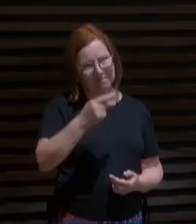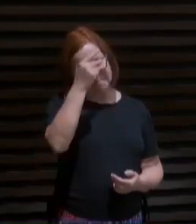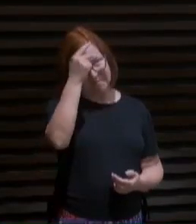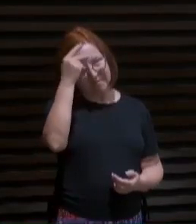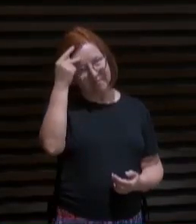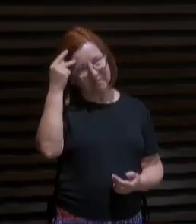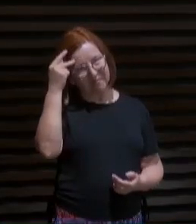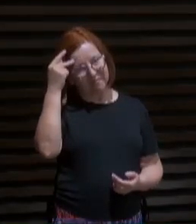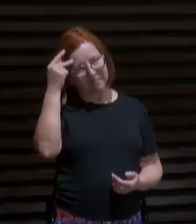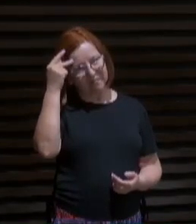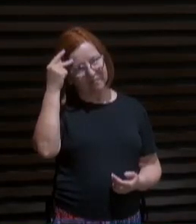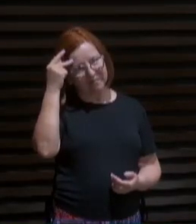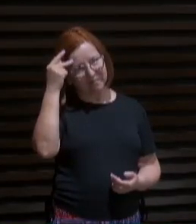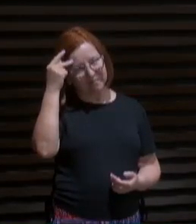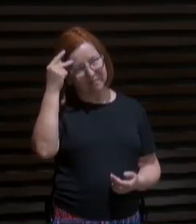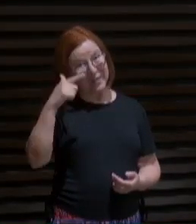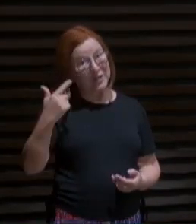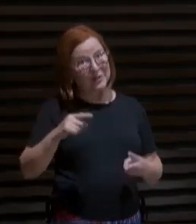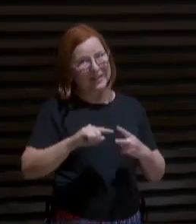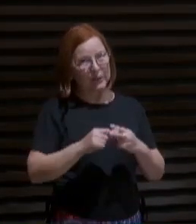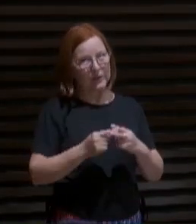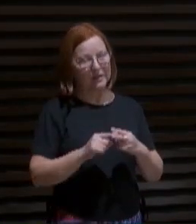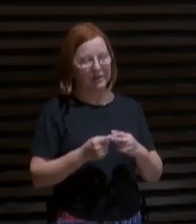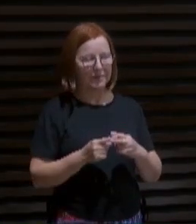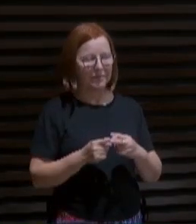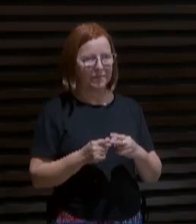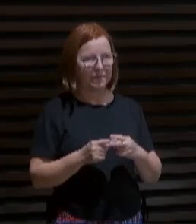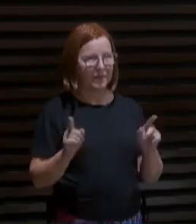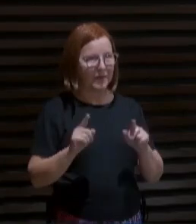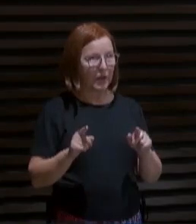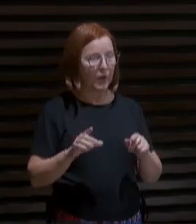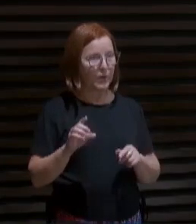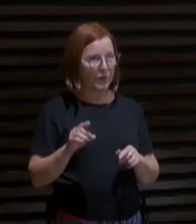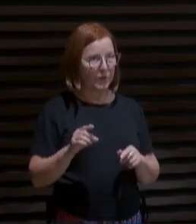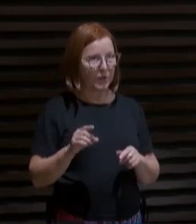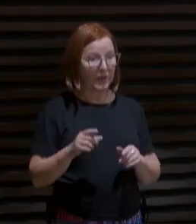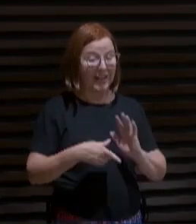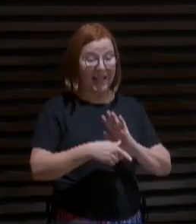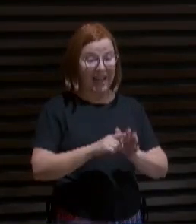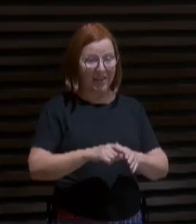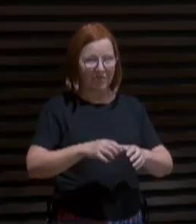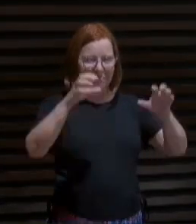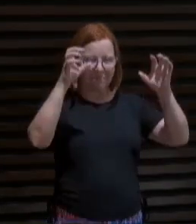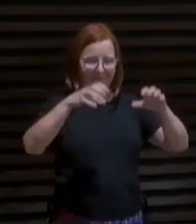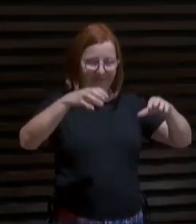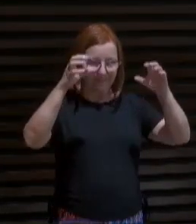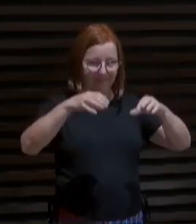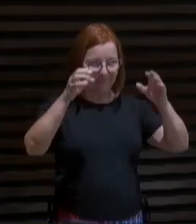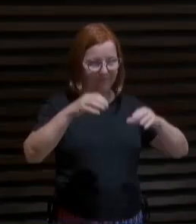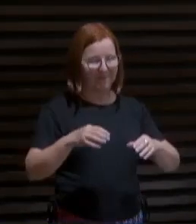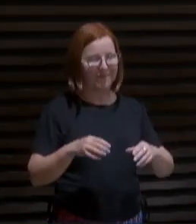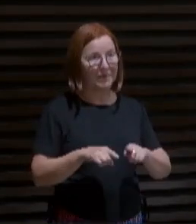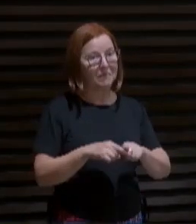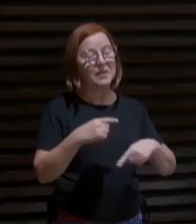absolutamente incorrigível, não só o antediluviano, o pós-diluviano, porque a semente